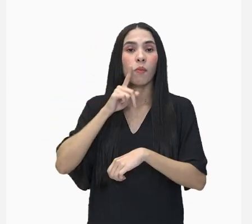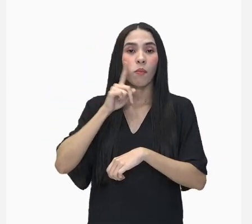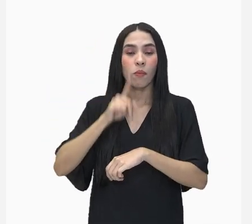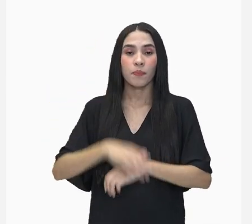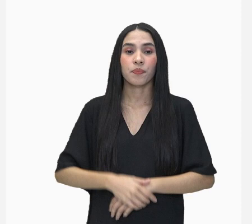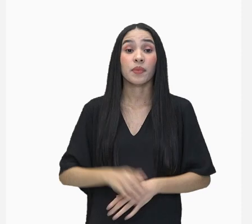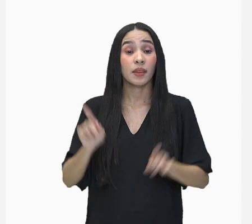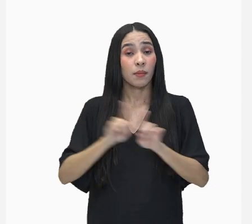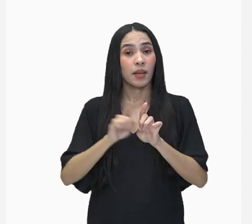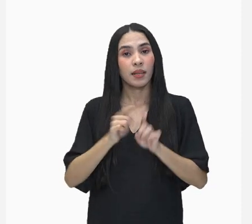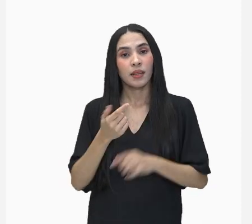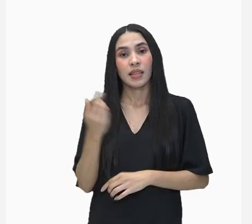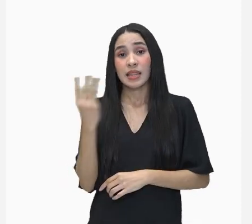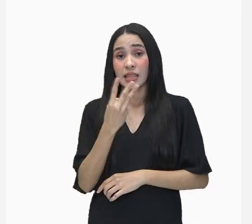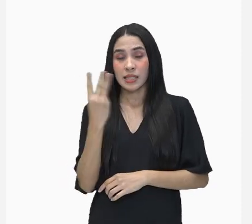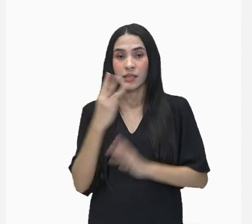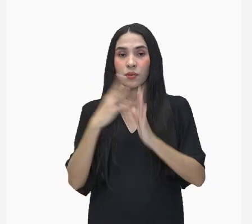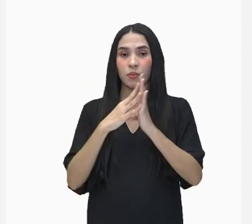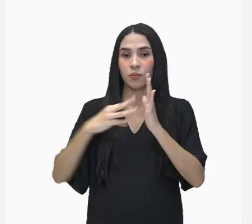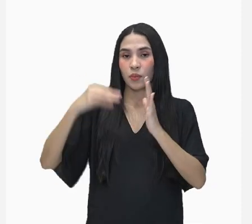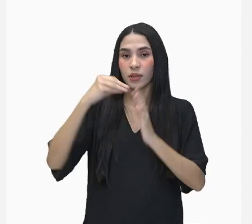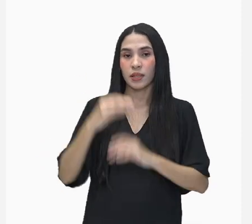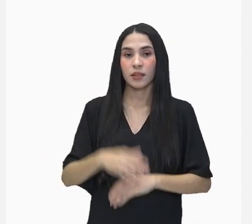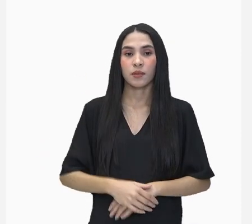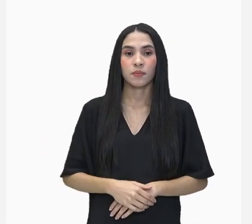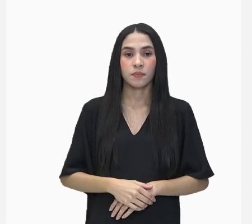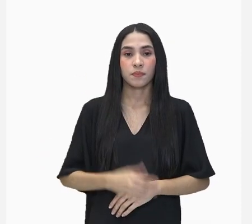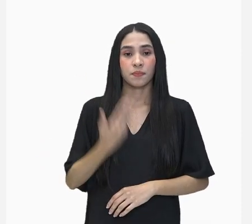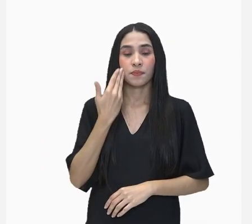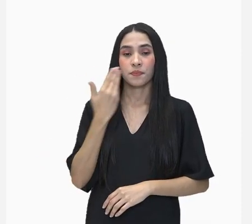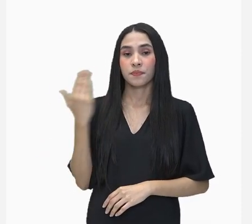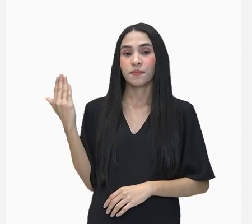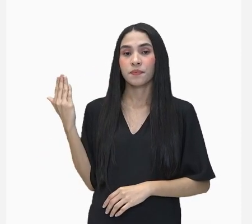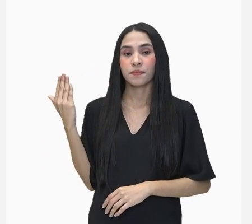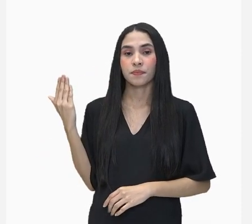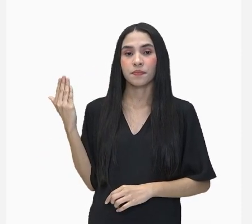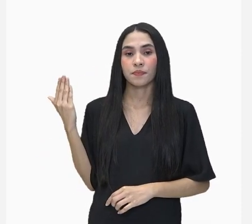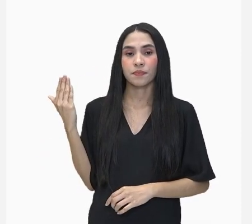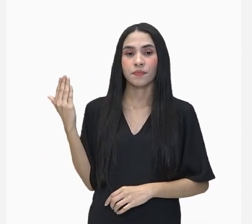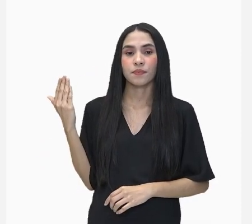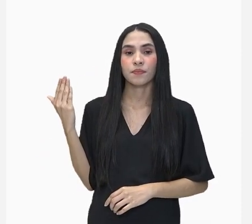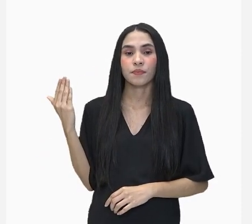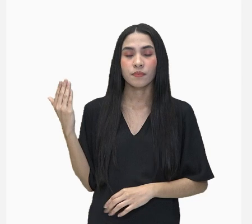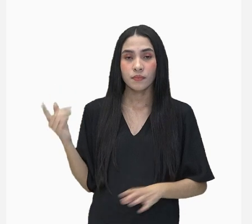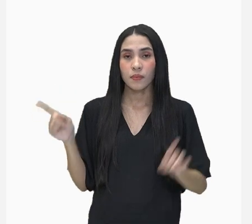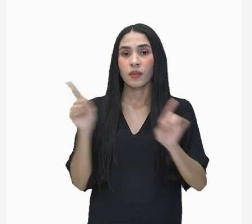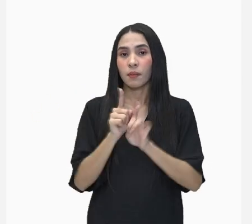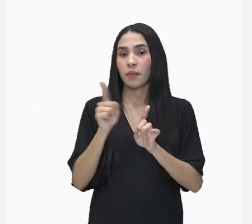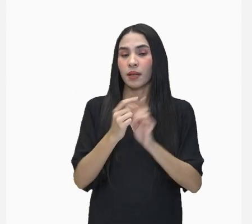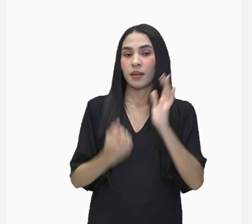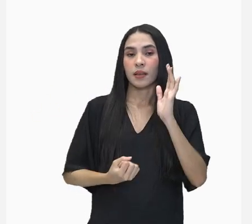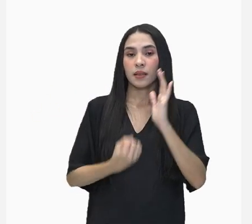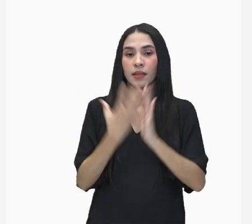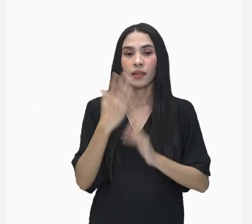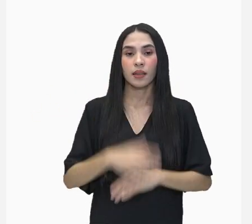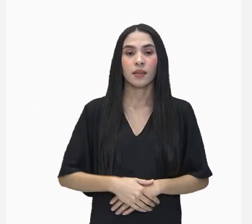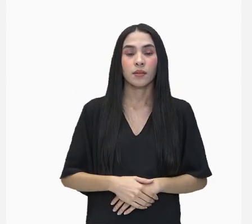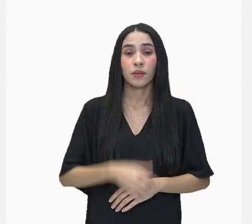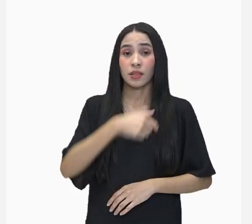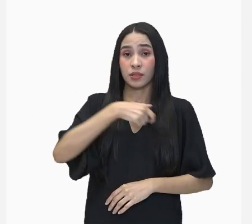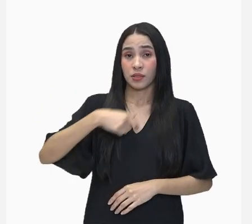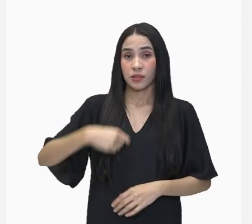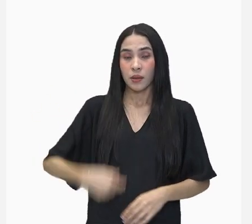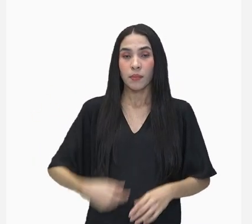temos um outro modelo de produção que é o modelo toyotista, né, que surgido lá no